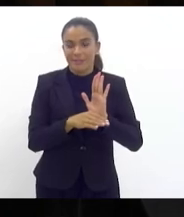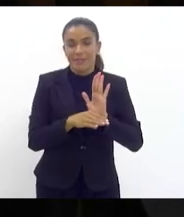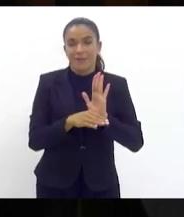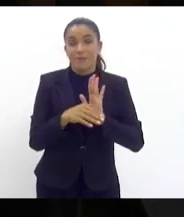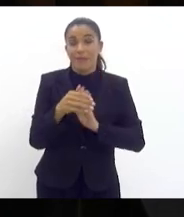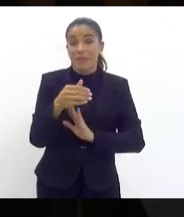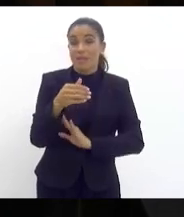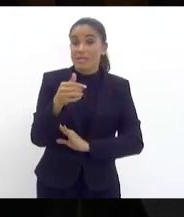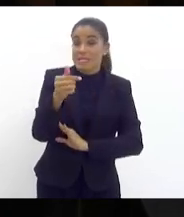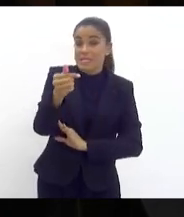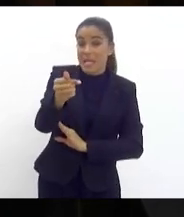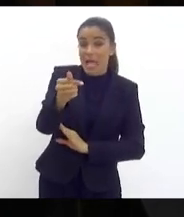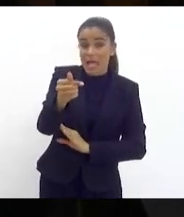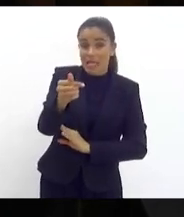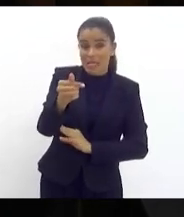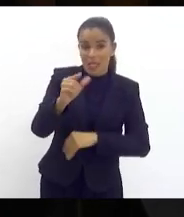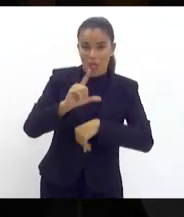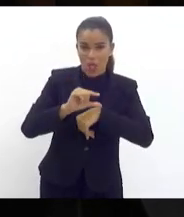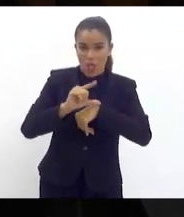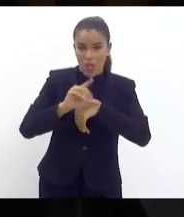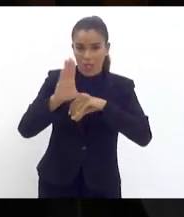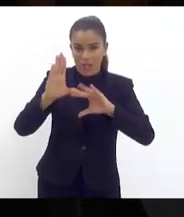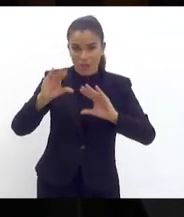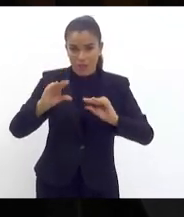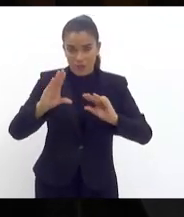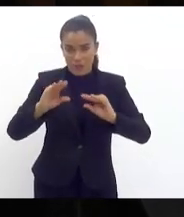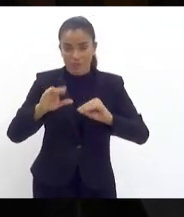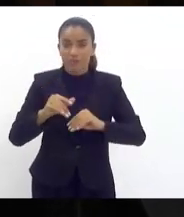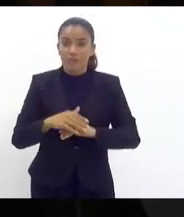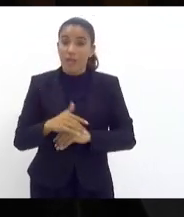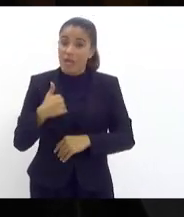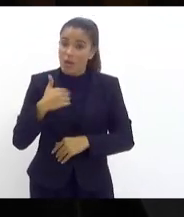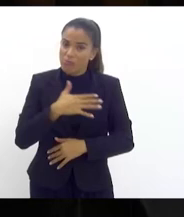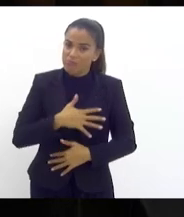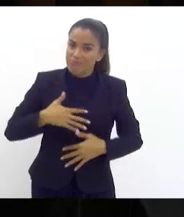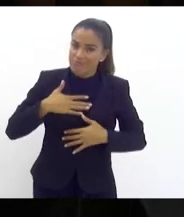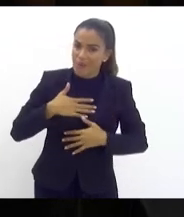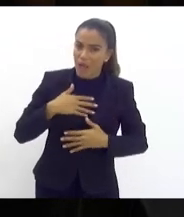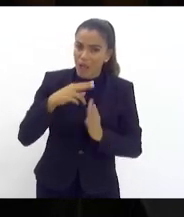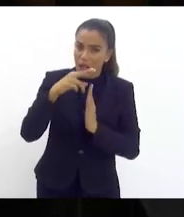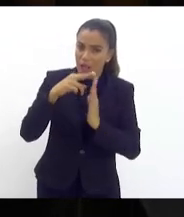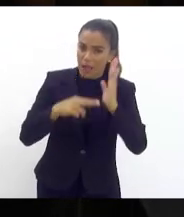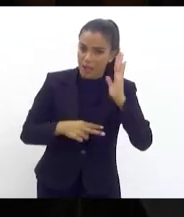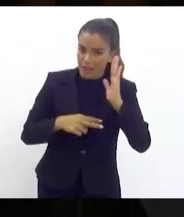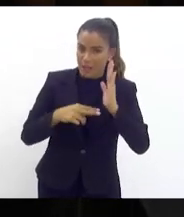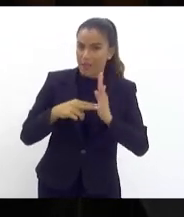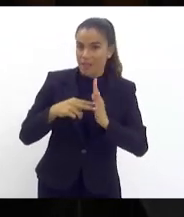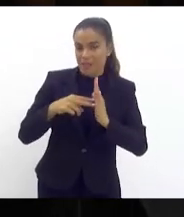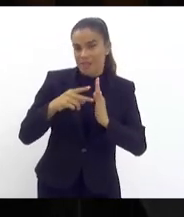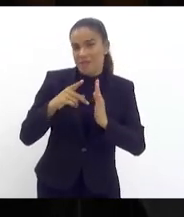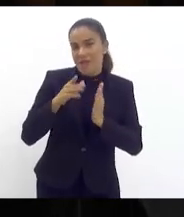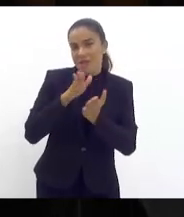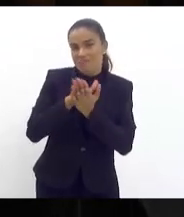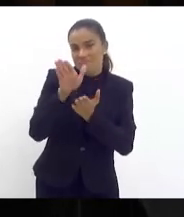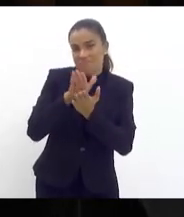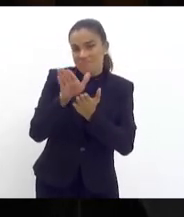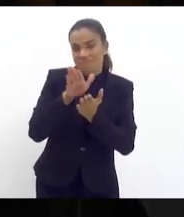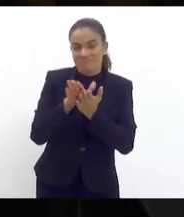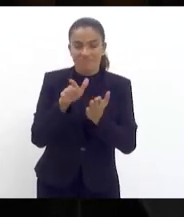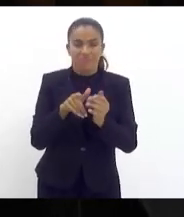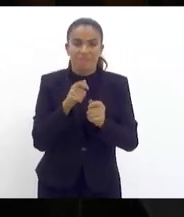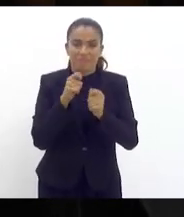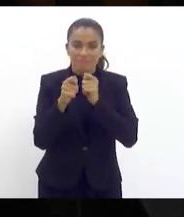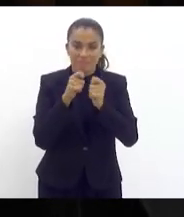19 horas, eu, com satisfação, li a seguinte matéria.